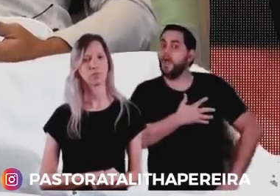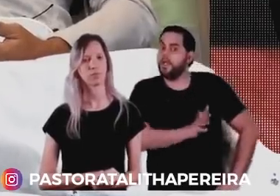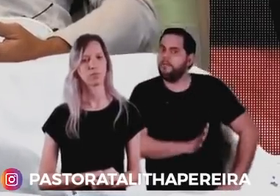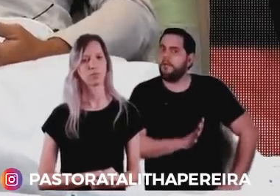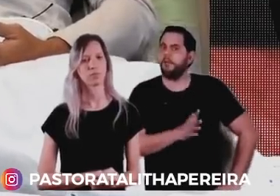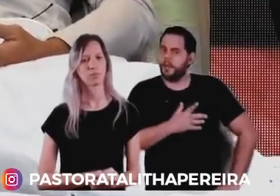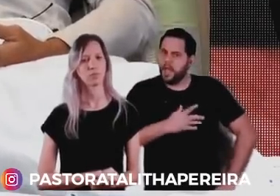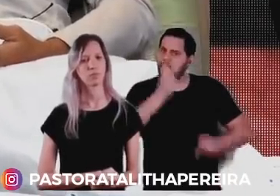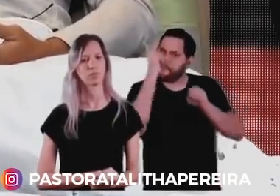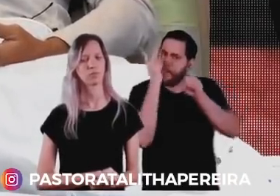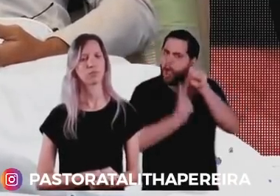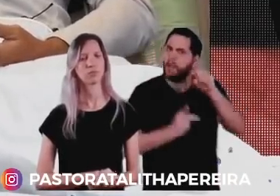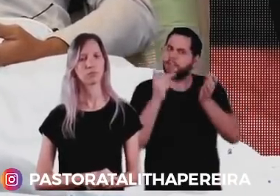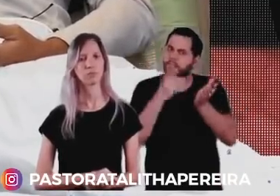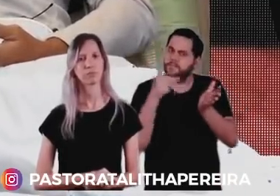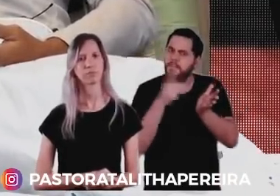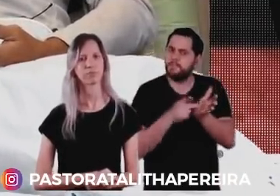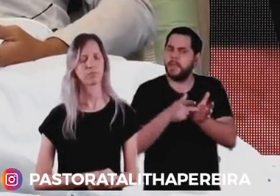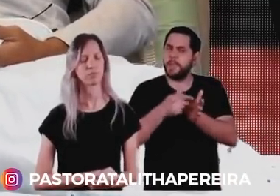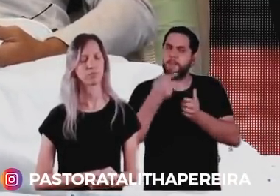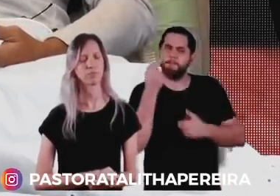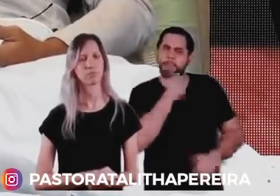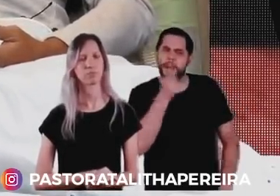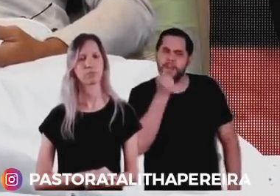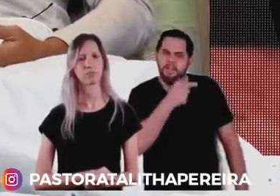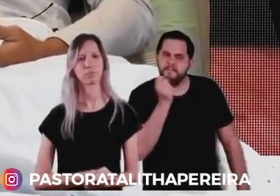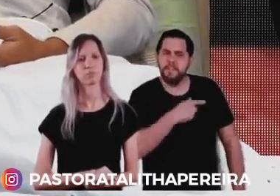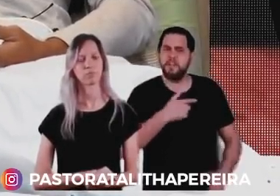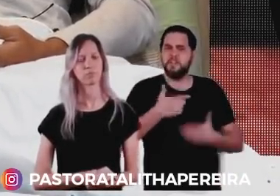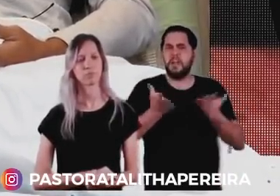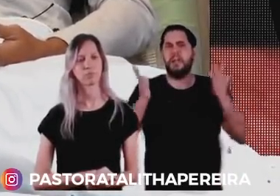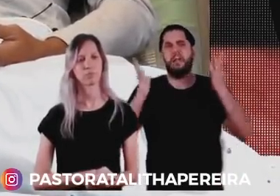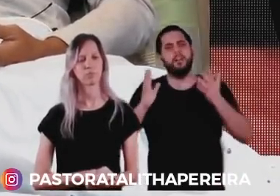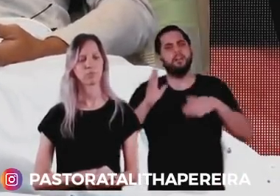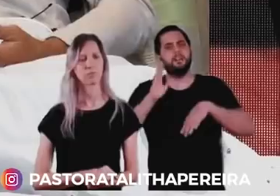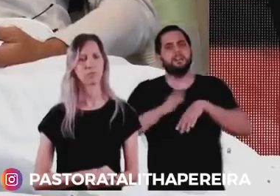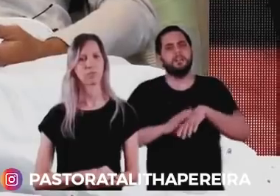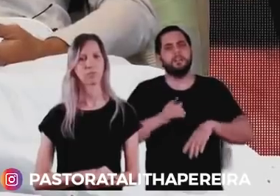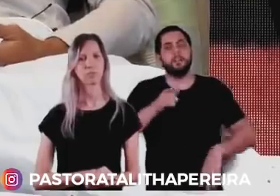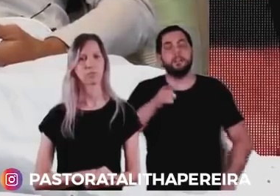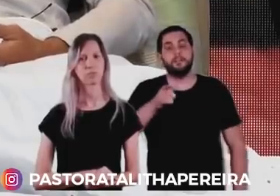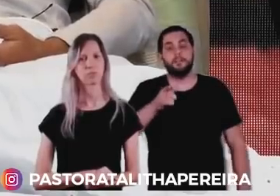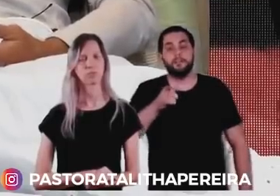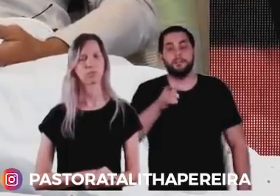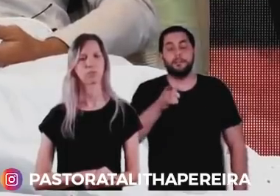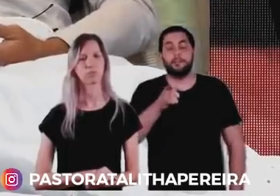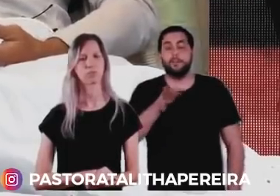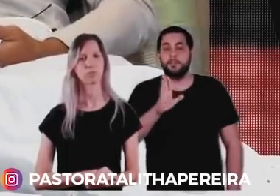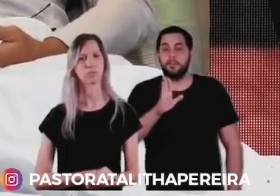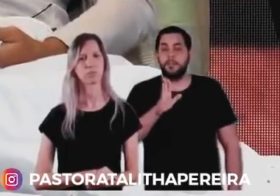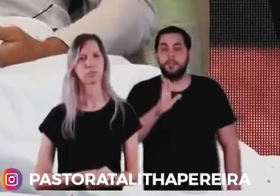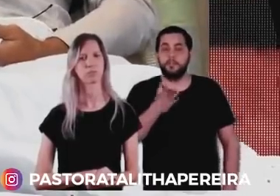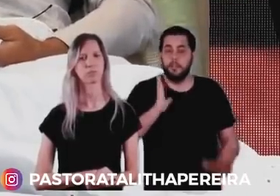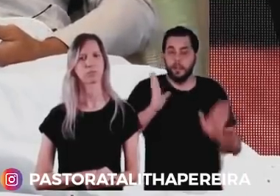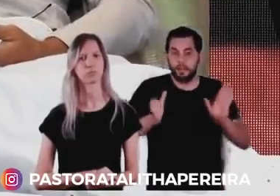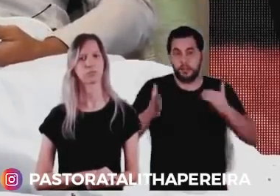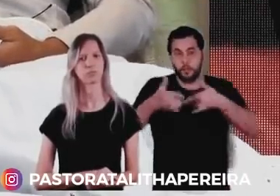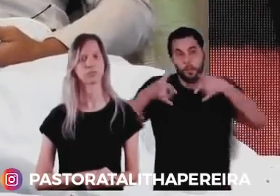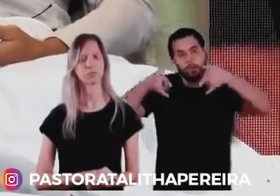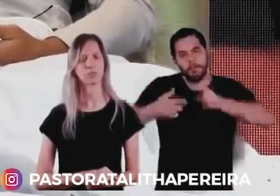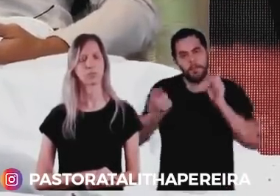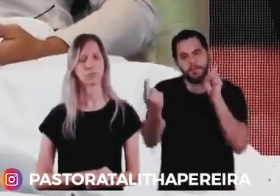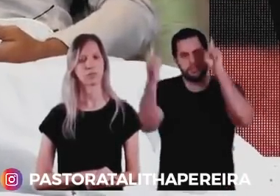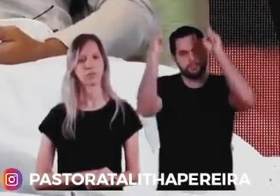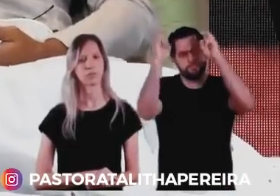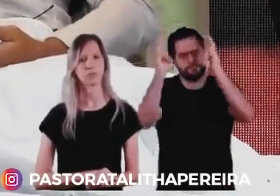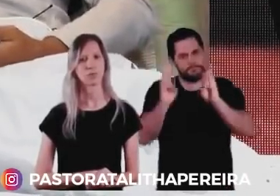é agressão, né? São palavrões. Poxa, está um diante, ali em quatro paredes, um diante do outro,